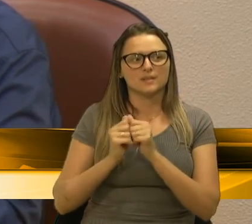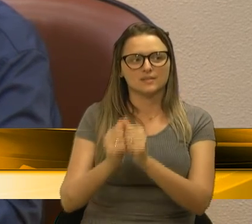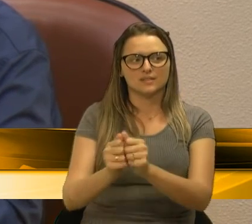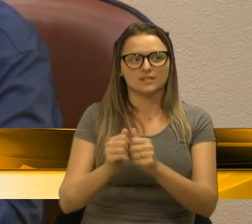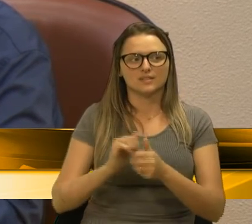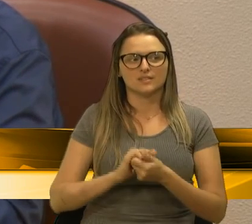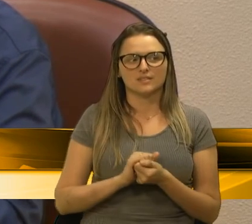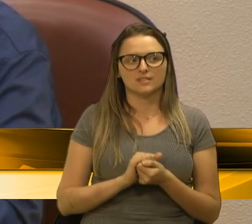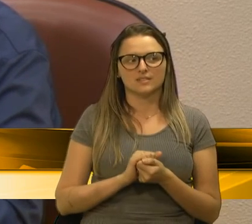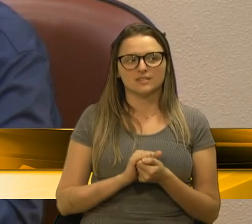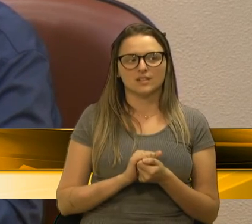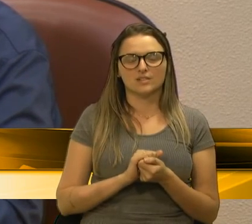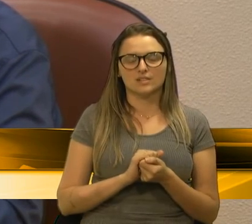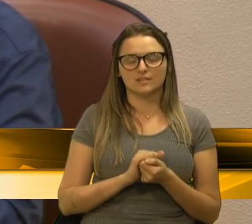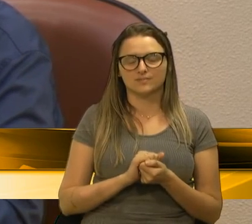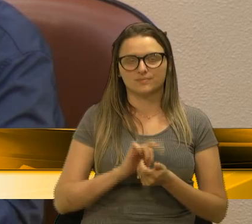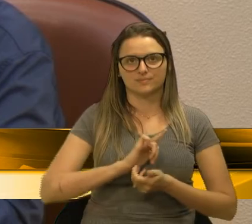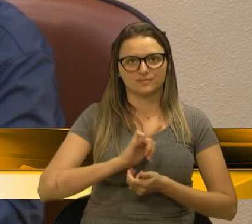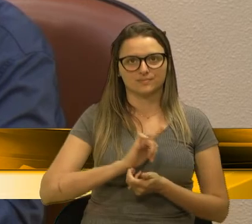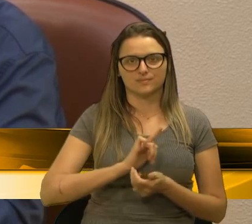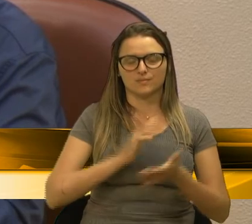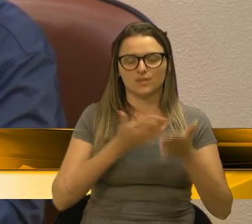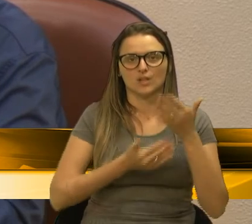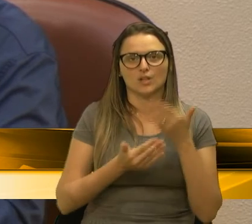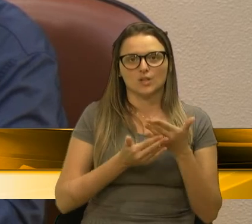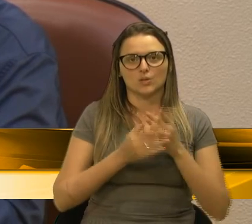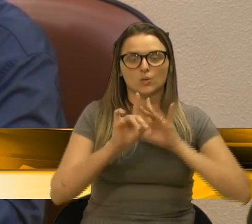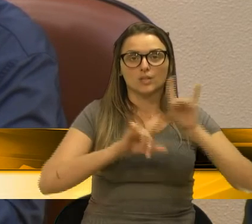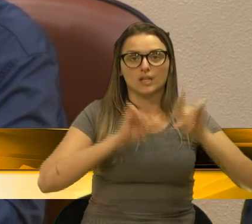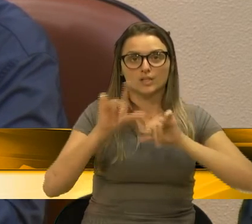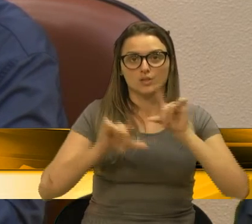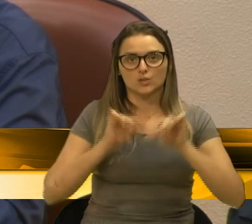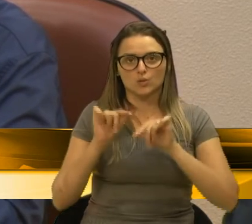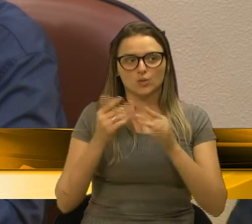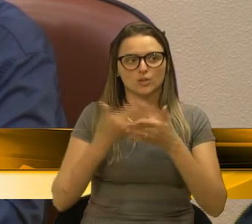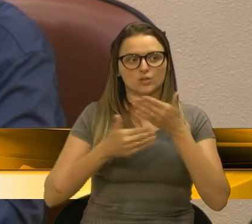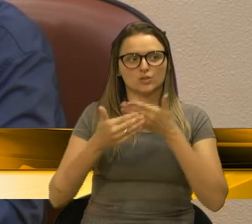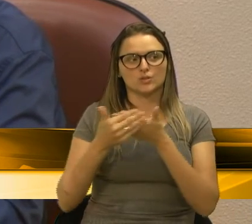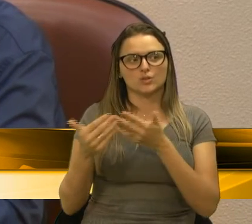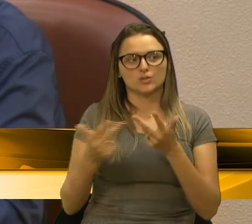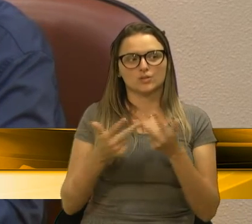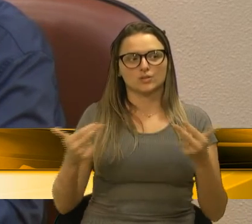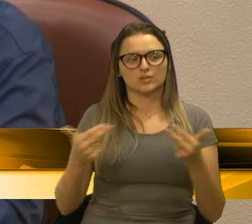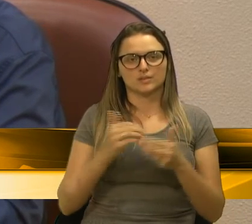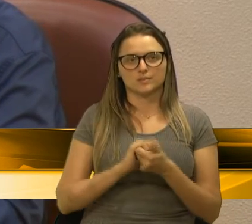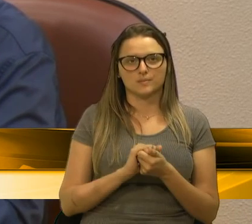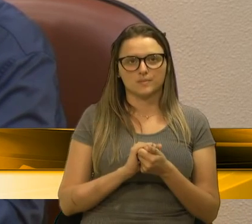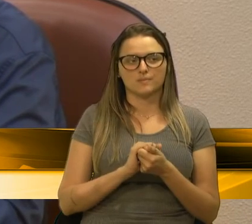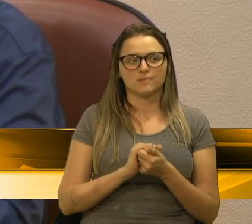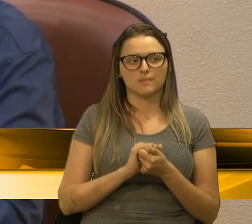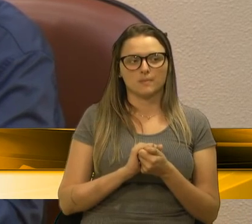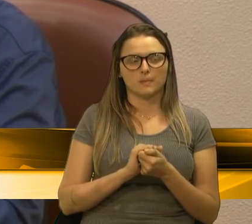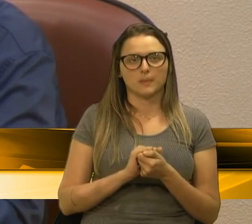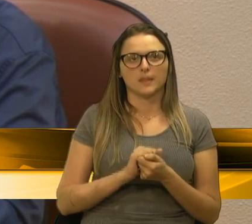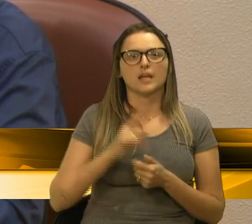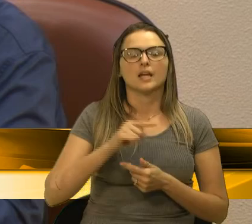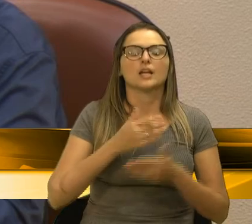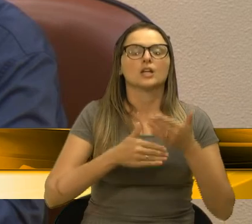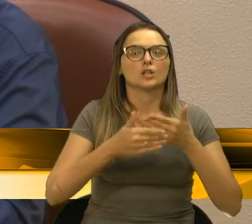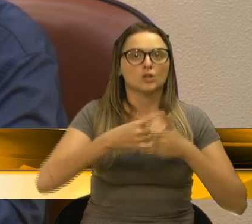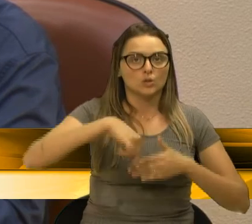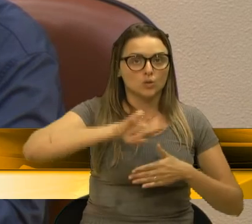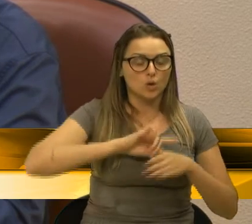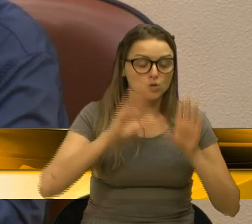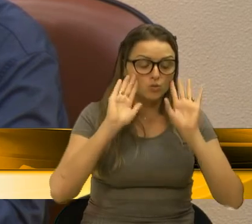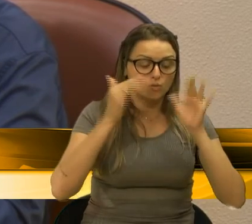essa escolha de data. E nós, na medida em que não houve uma decisão, essas datas já tinham sido informadas durante a semana. Então, nós direcionamos